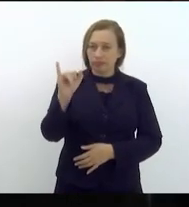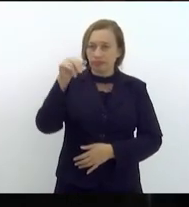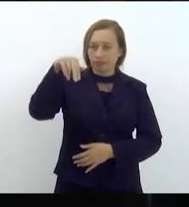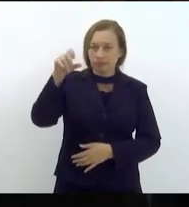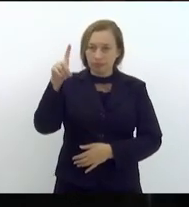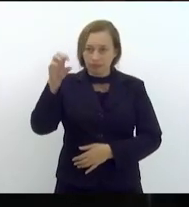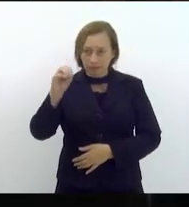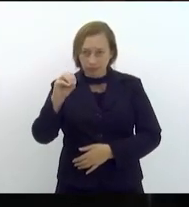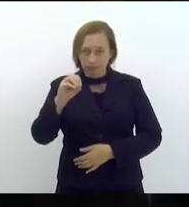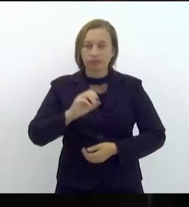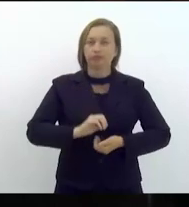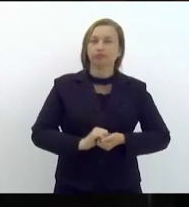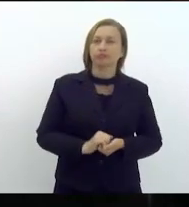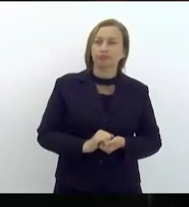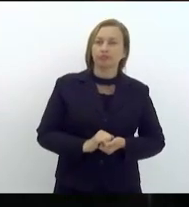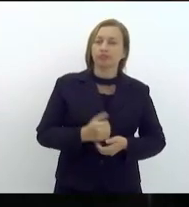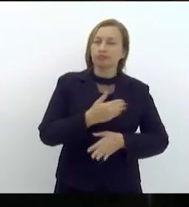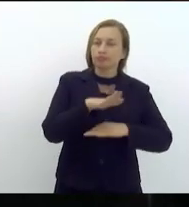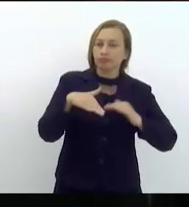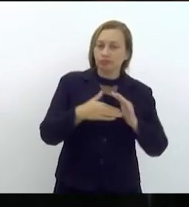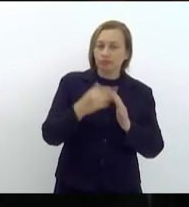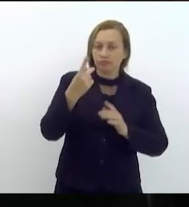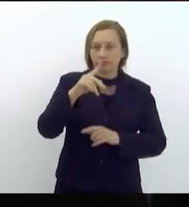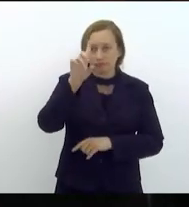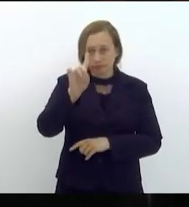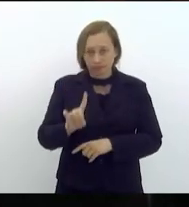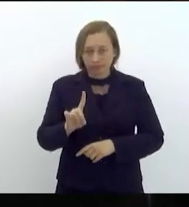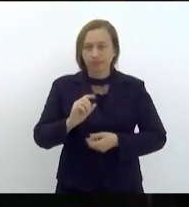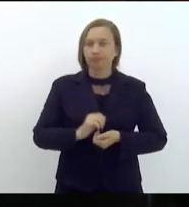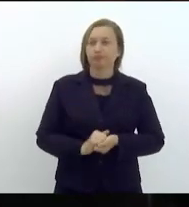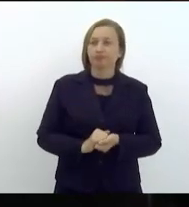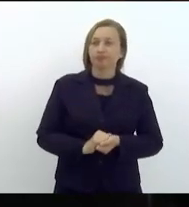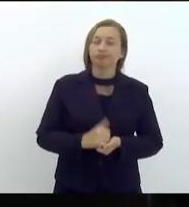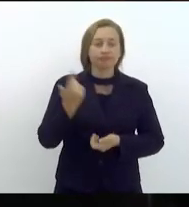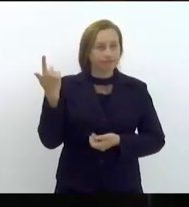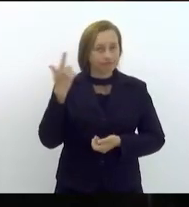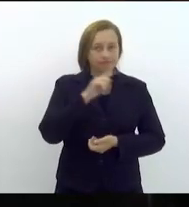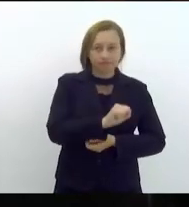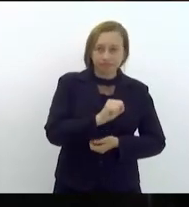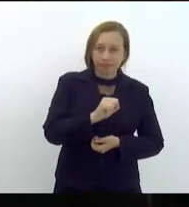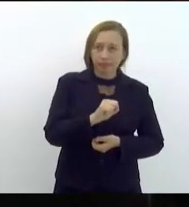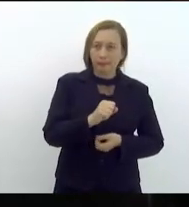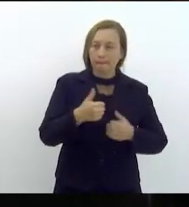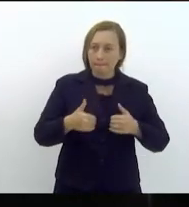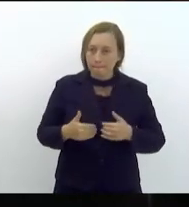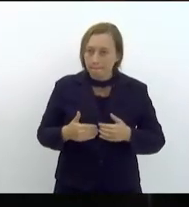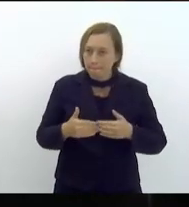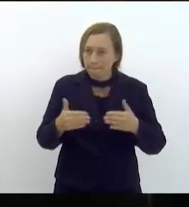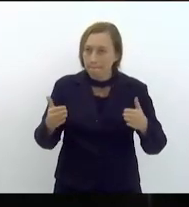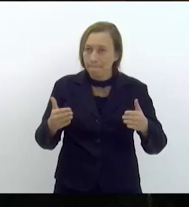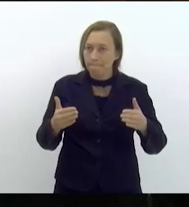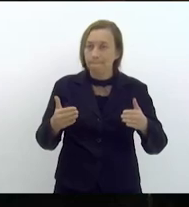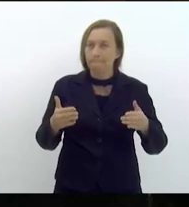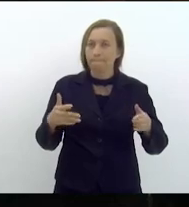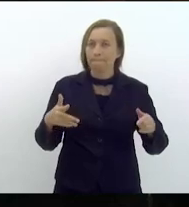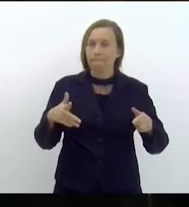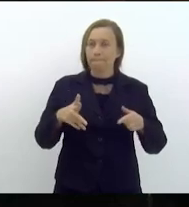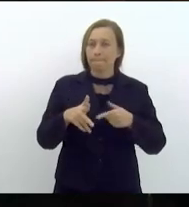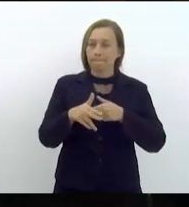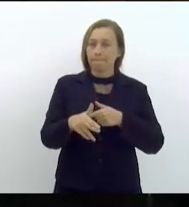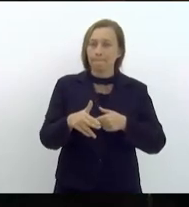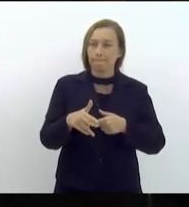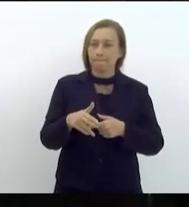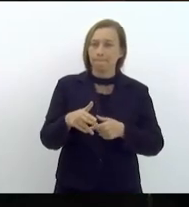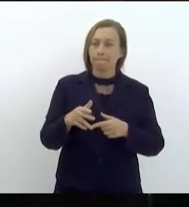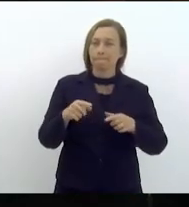de moradores toda a sua diretoria e que conseguiu reinaugurar a quadra do Grêmio